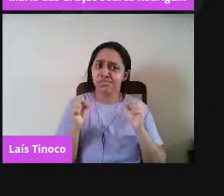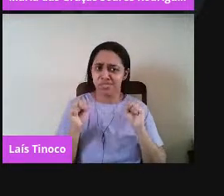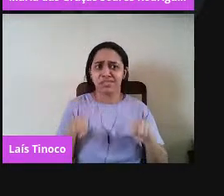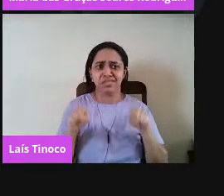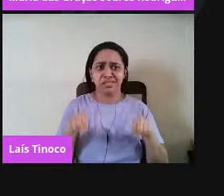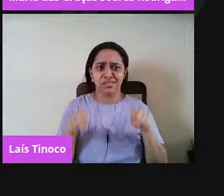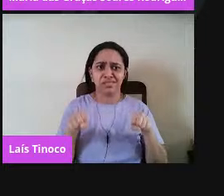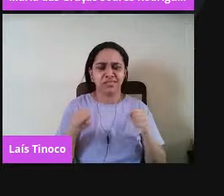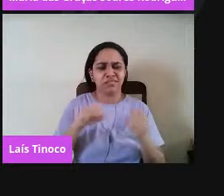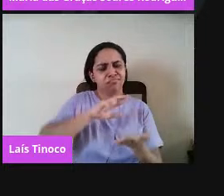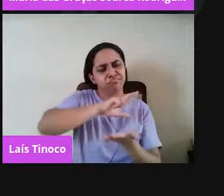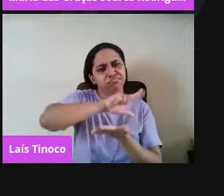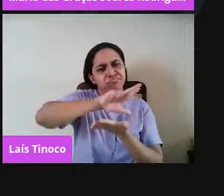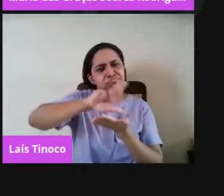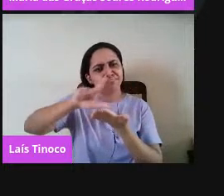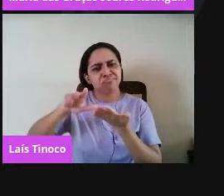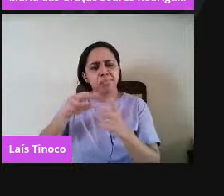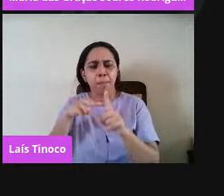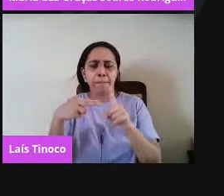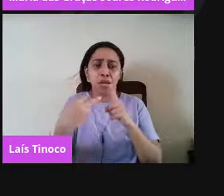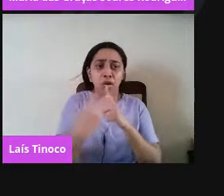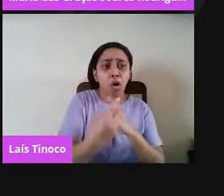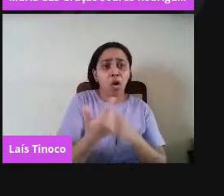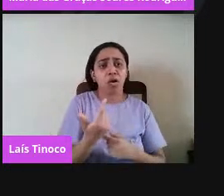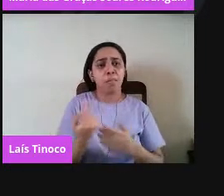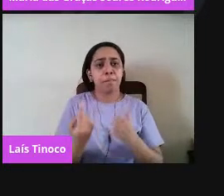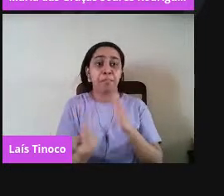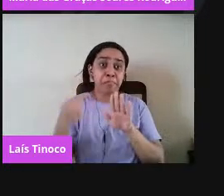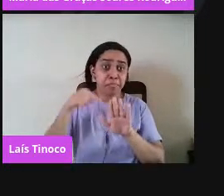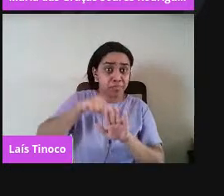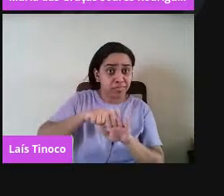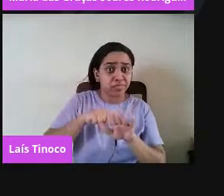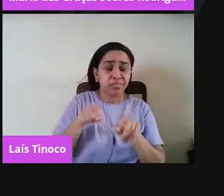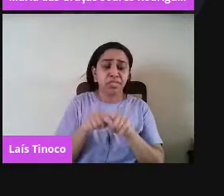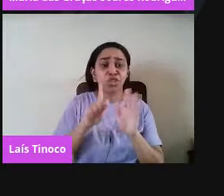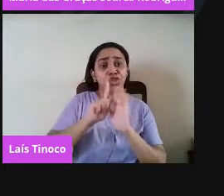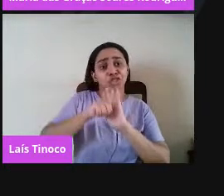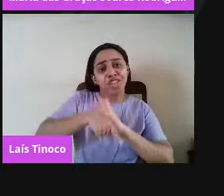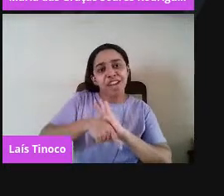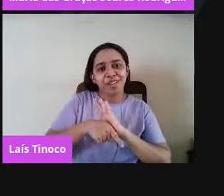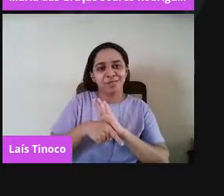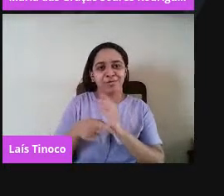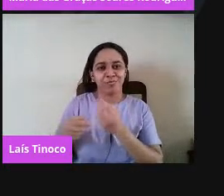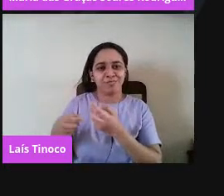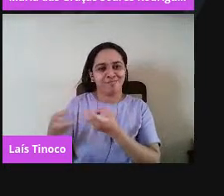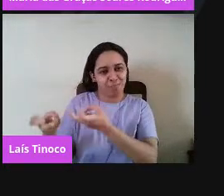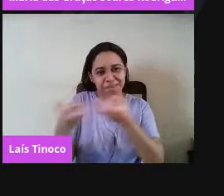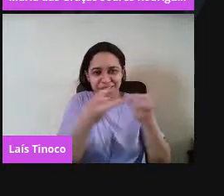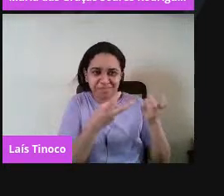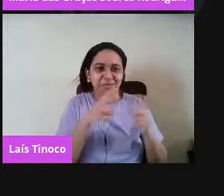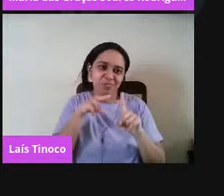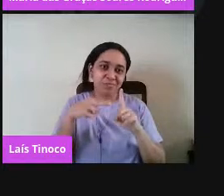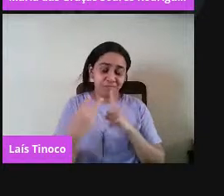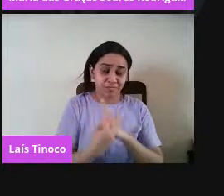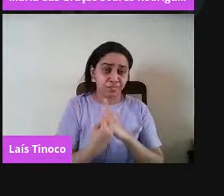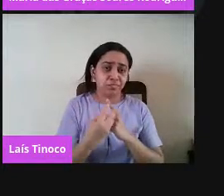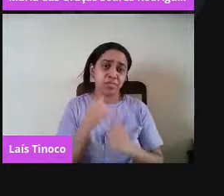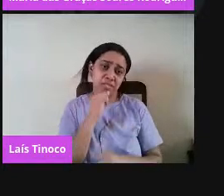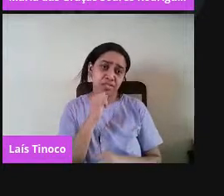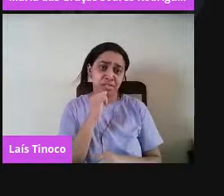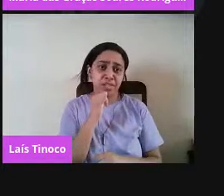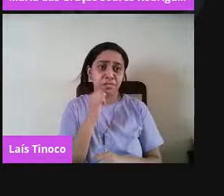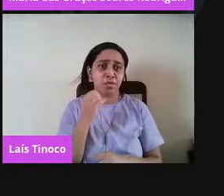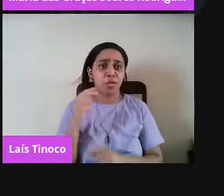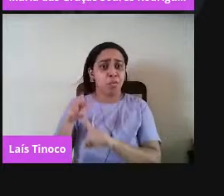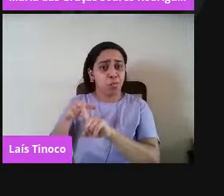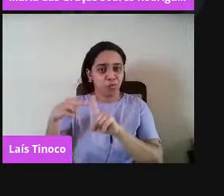Diferentes perspectivas, outra metáfora, sobre diferentes gêneros de ponto de vista. Ainda que a expressão de um ponto de vista